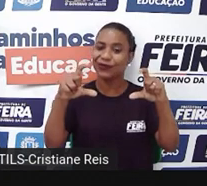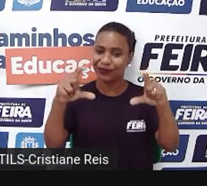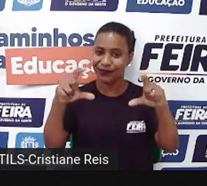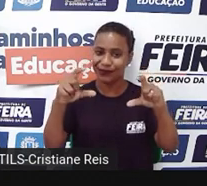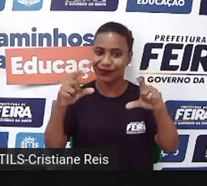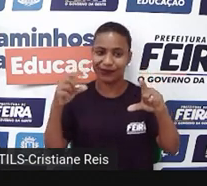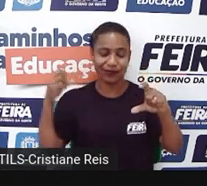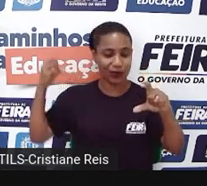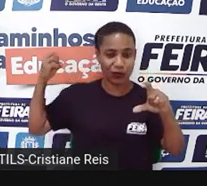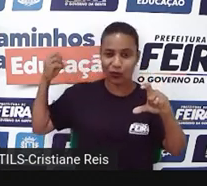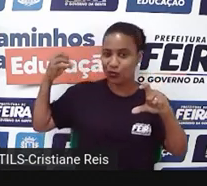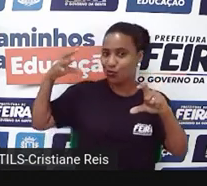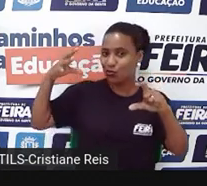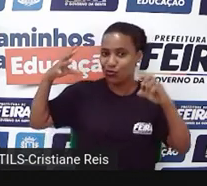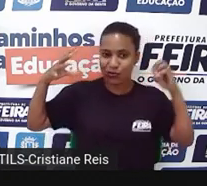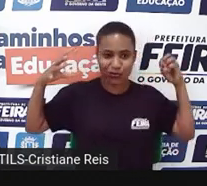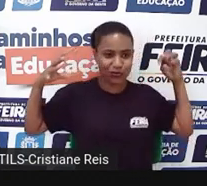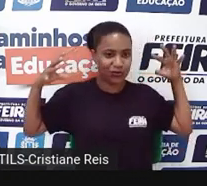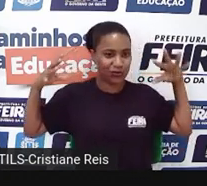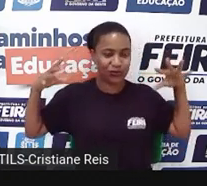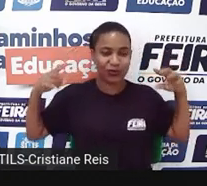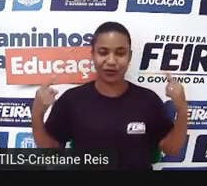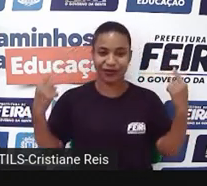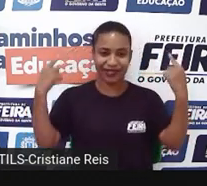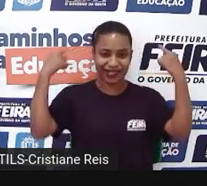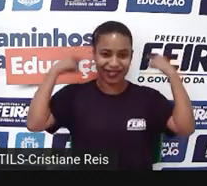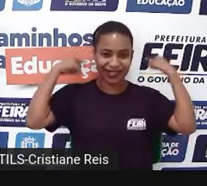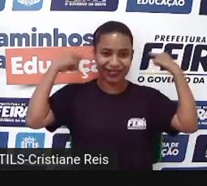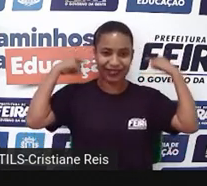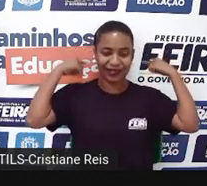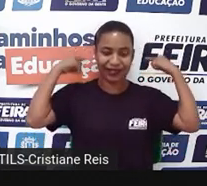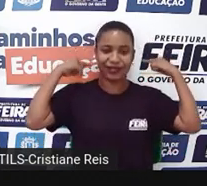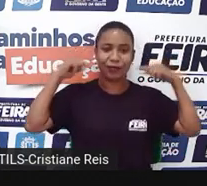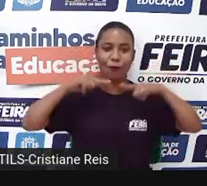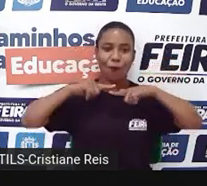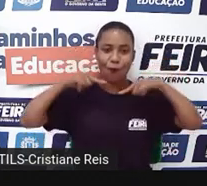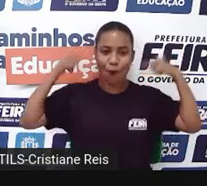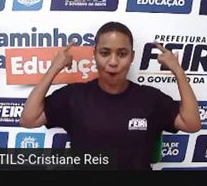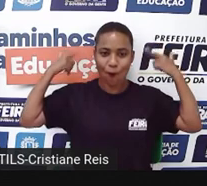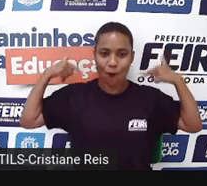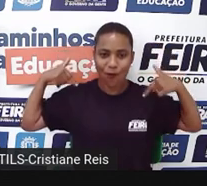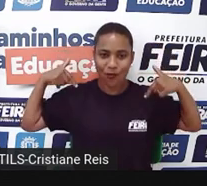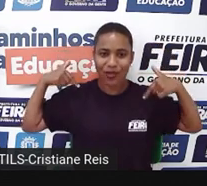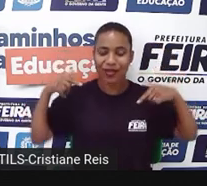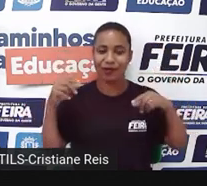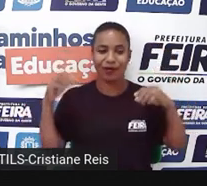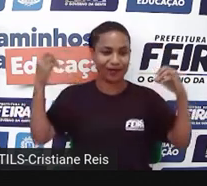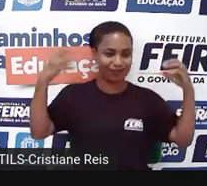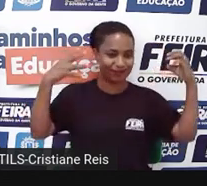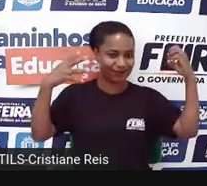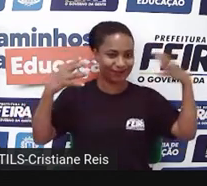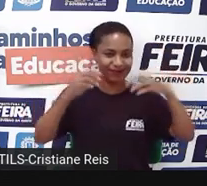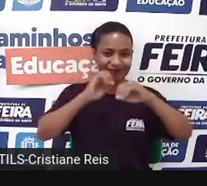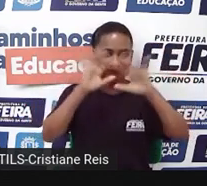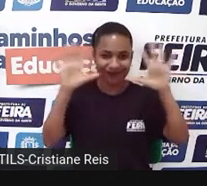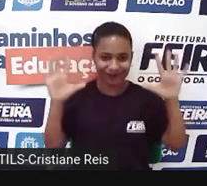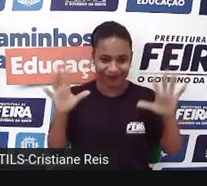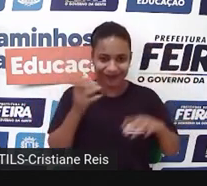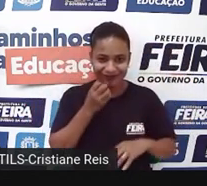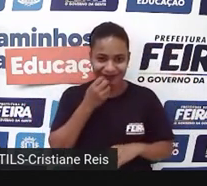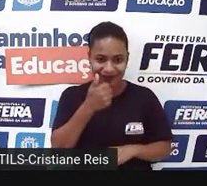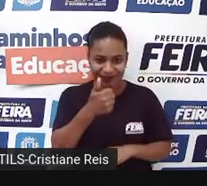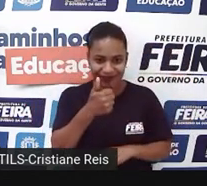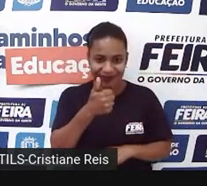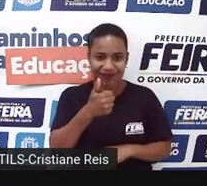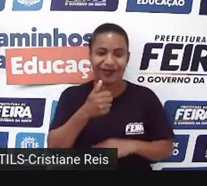questão do fundo, da luminosidade, para a foto ficar bem legal. Ok, students? E